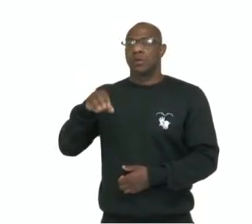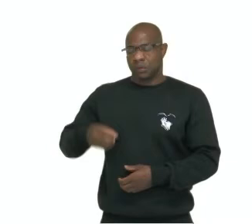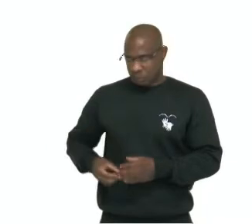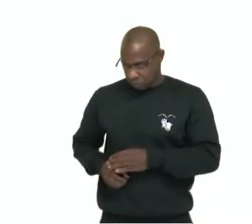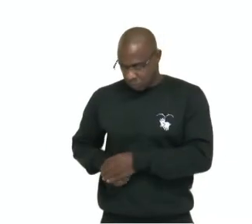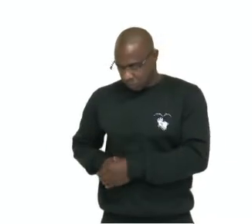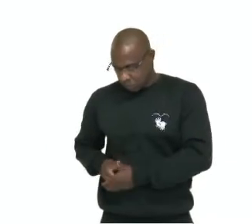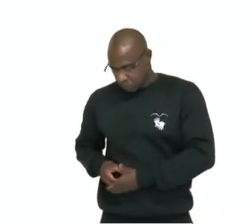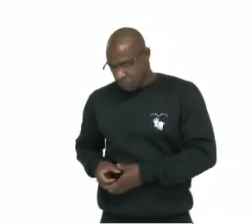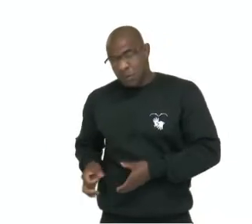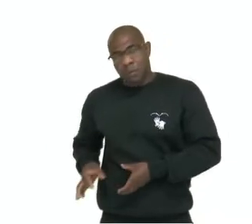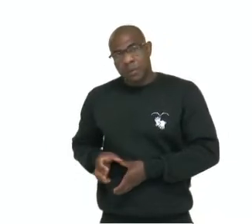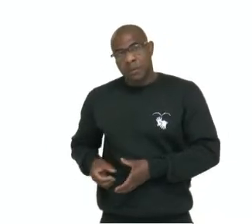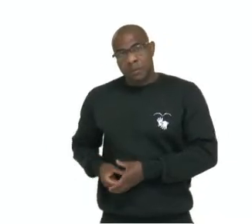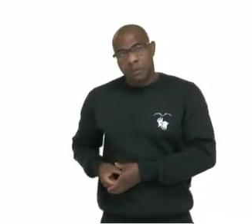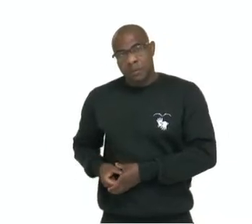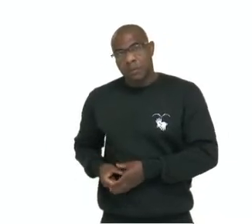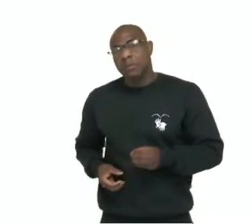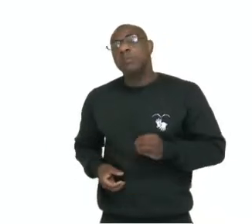para que ocorra